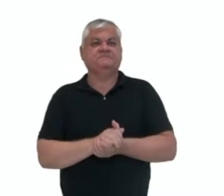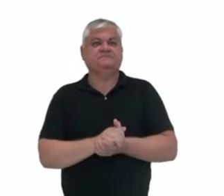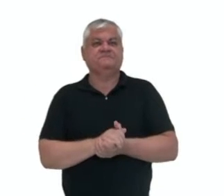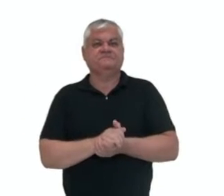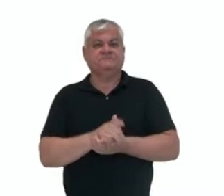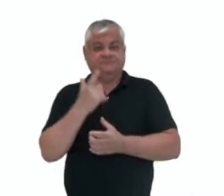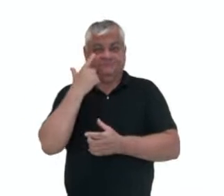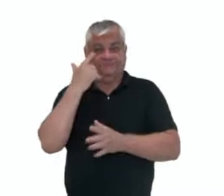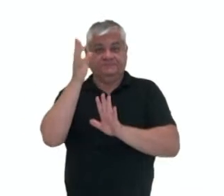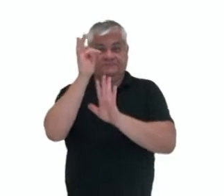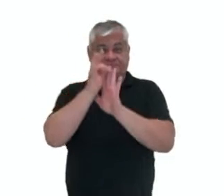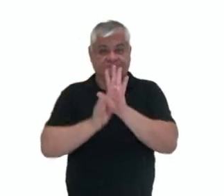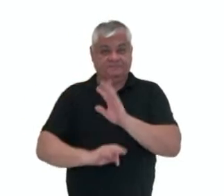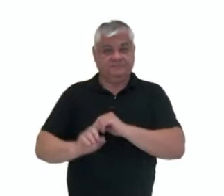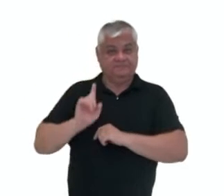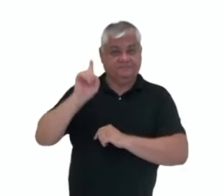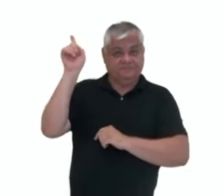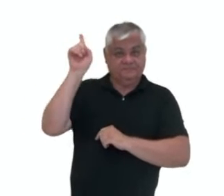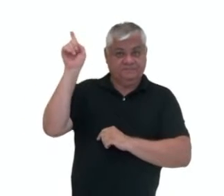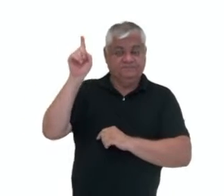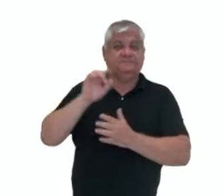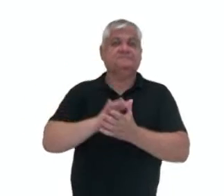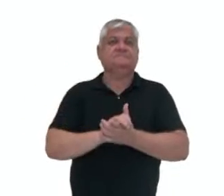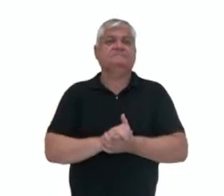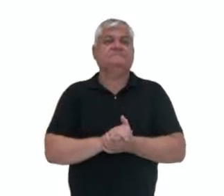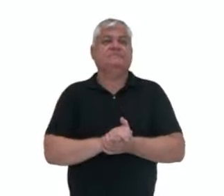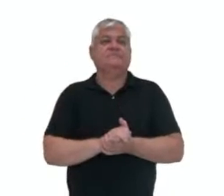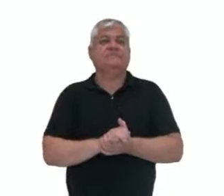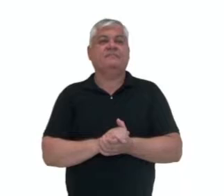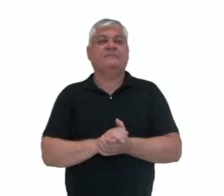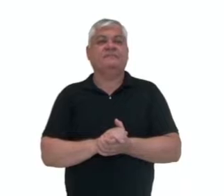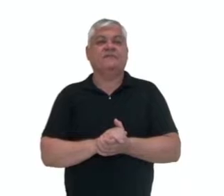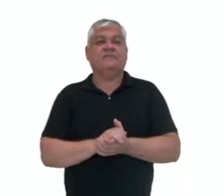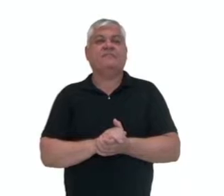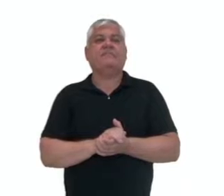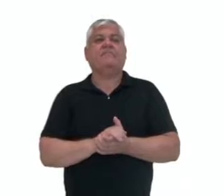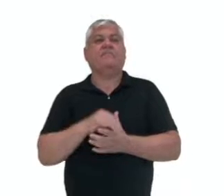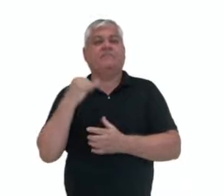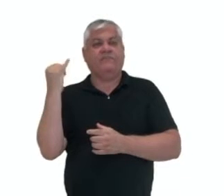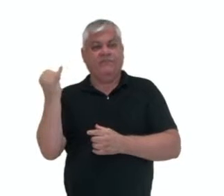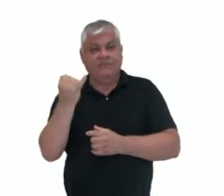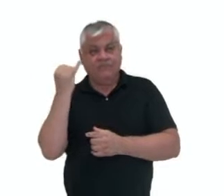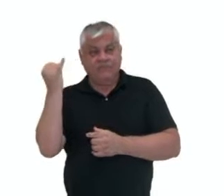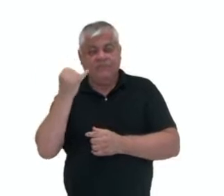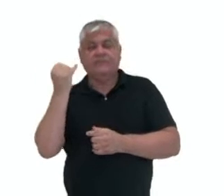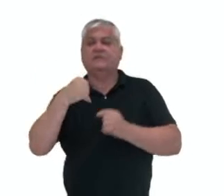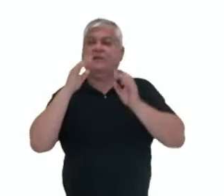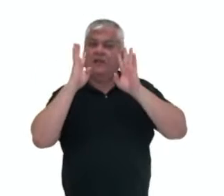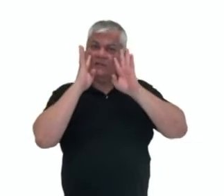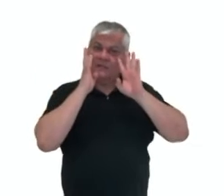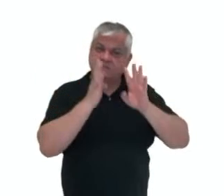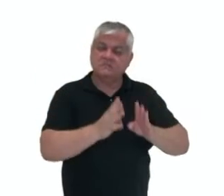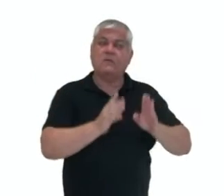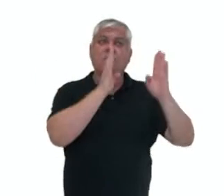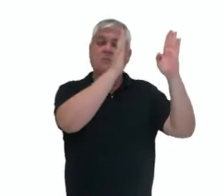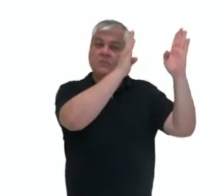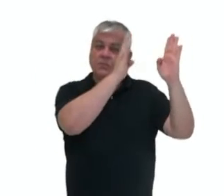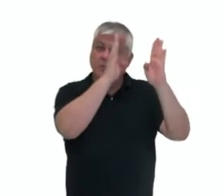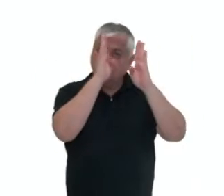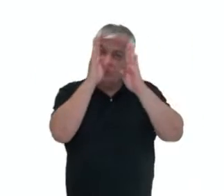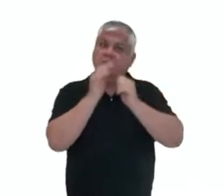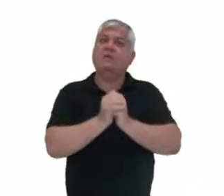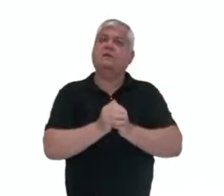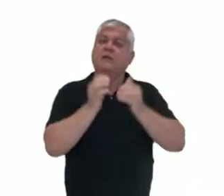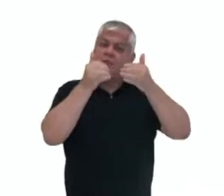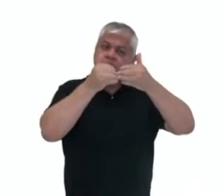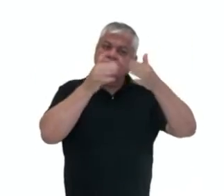parte, ó, bem aqui, ó, tá? É fundamental voltar as atenções para as bibliotecas, em especial